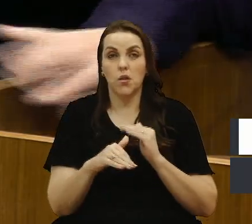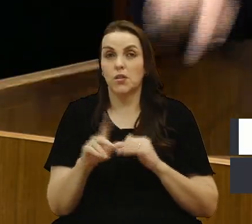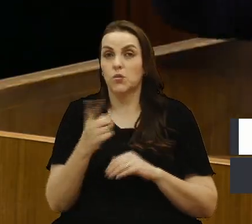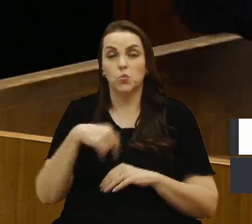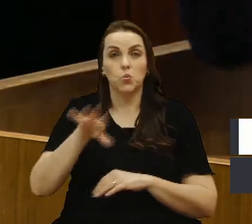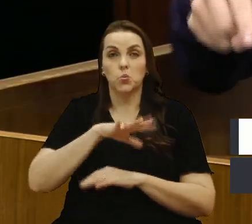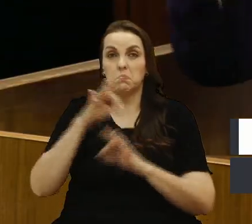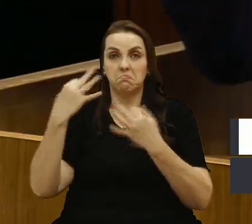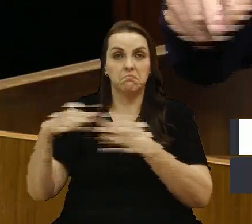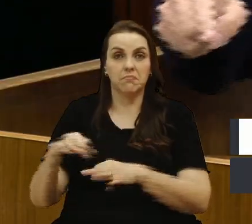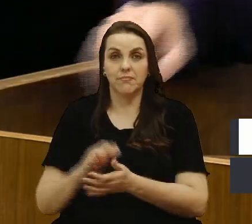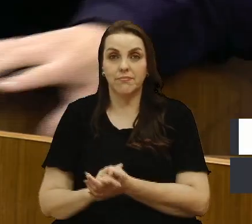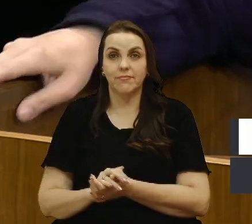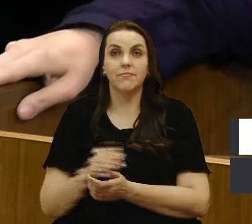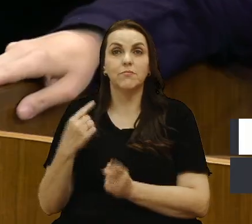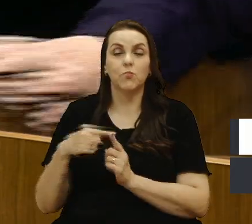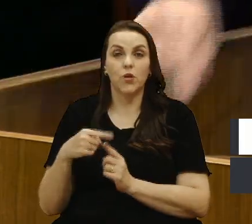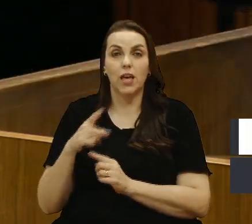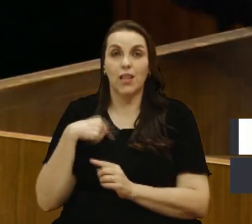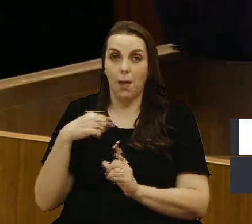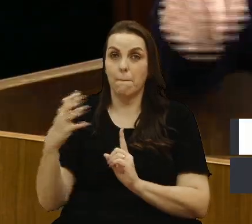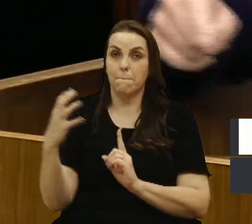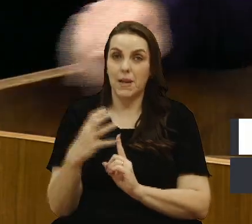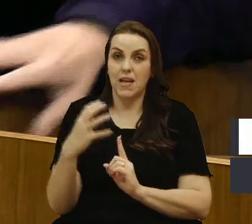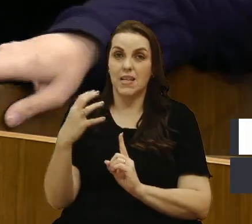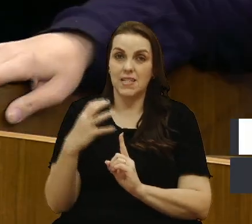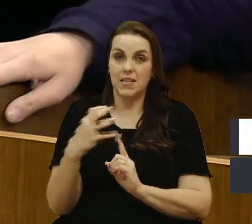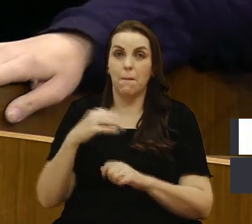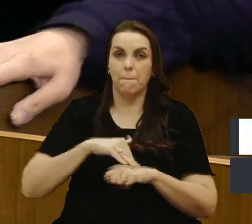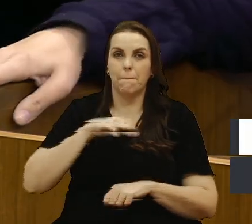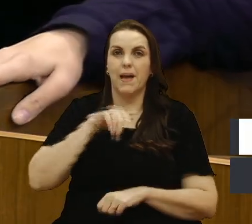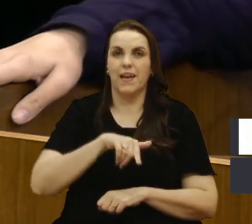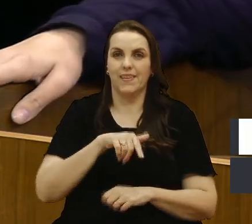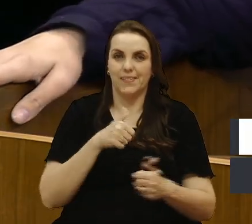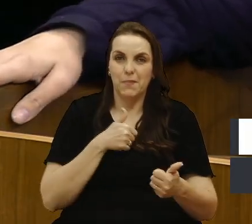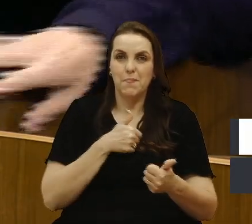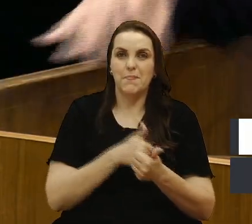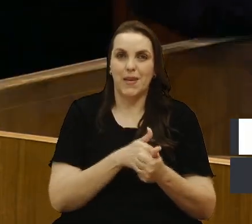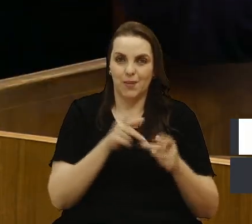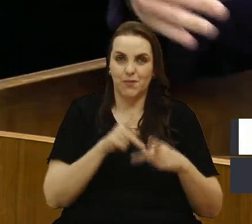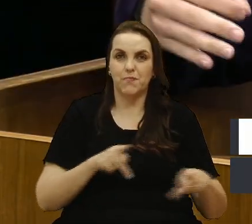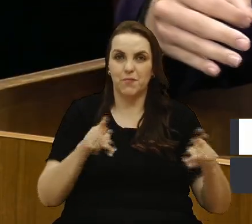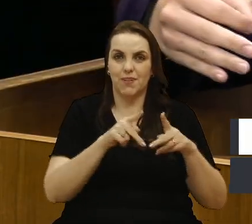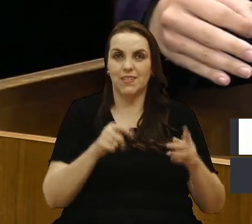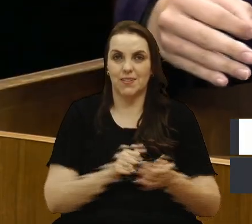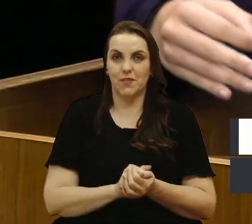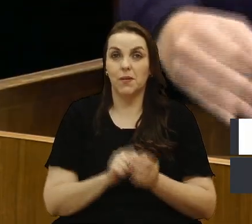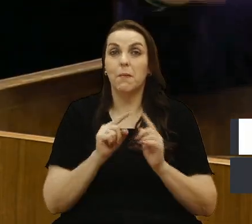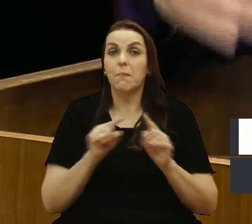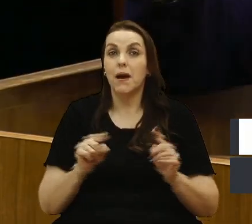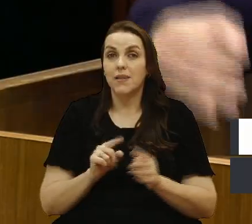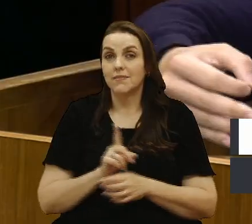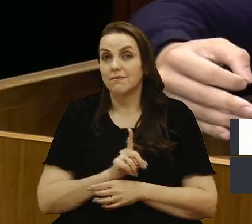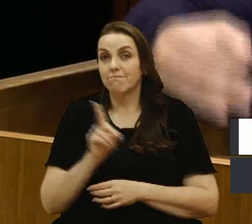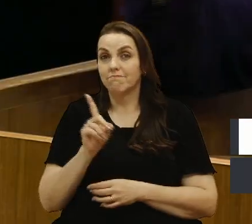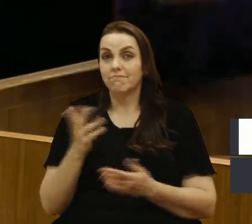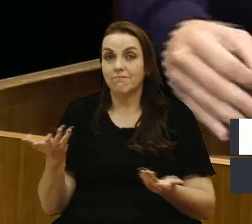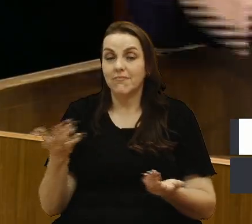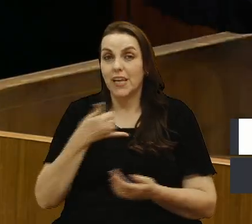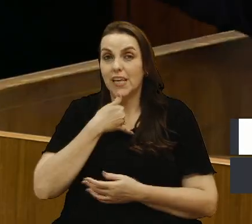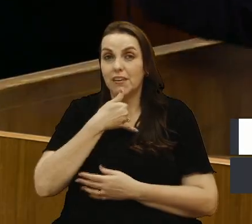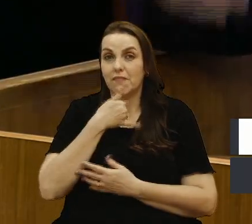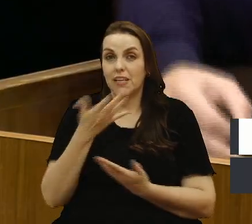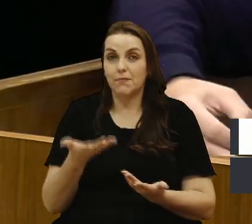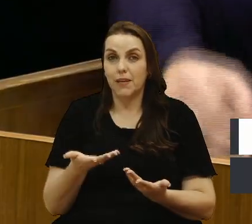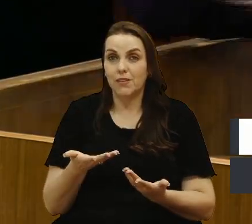favor? Porque aqui a gente é mais pressionado. Aqui a gente está perto da população. Agora, infelizmente,